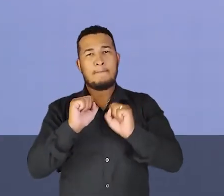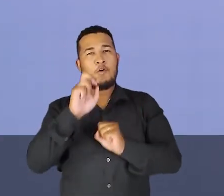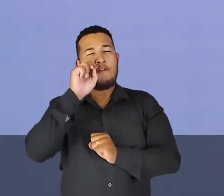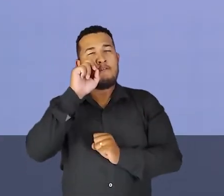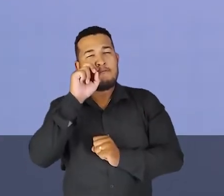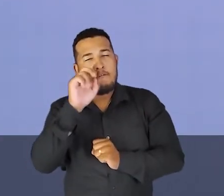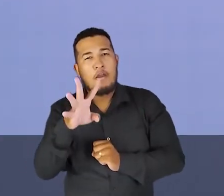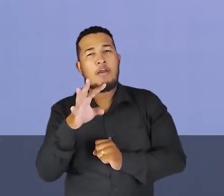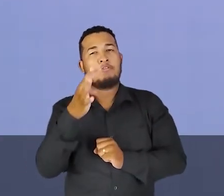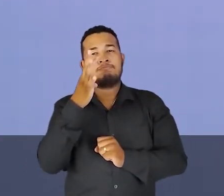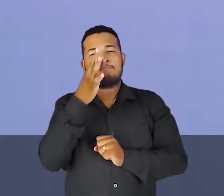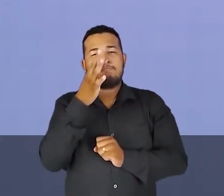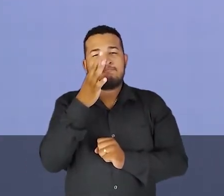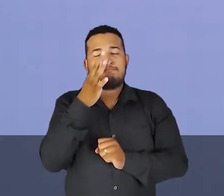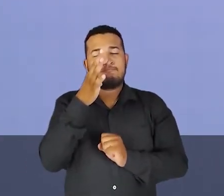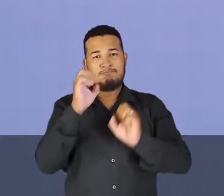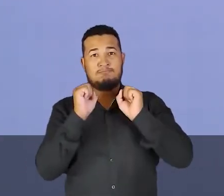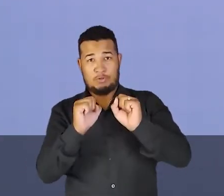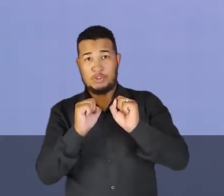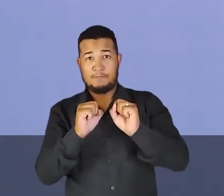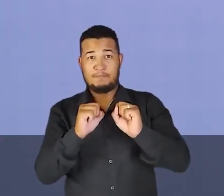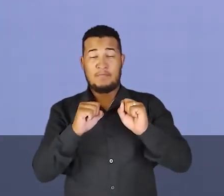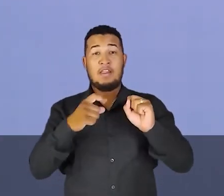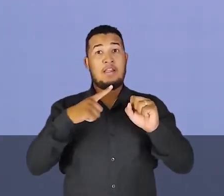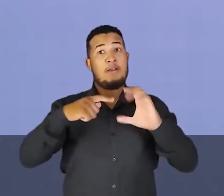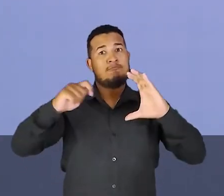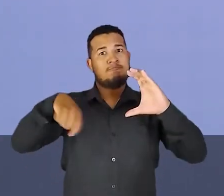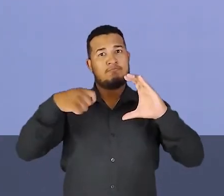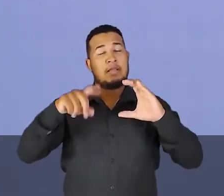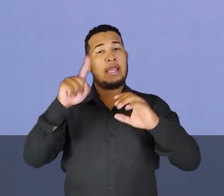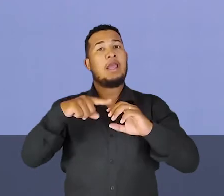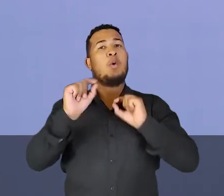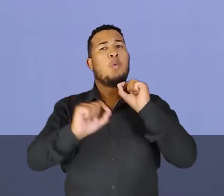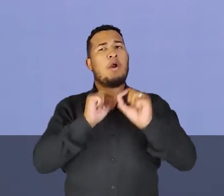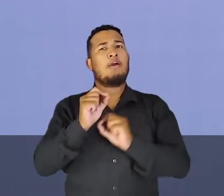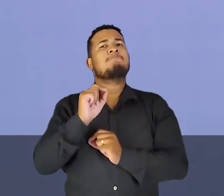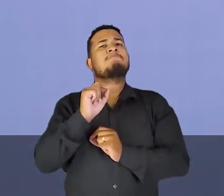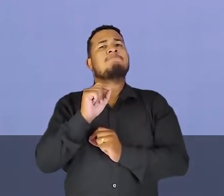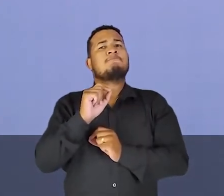apreciar esse material. Esse filme do Oswaldinho, inclusive, é um documentário muito